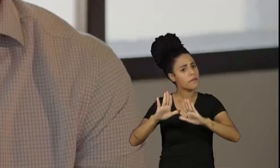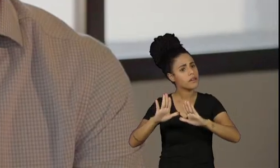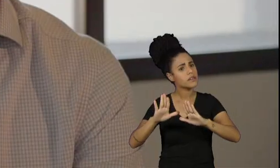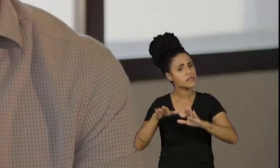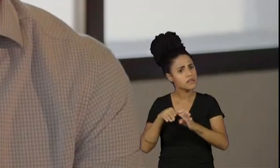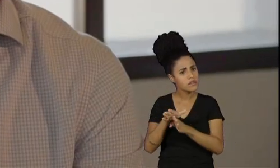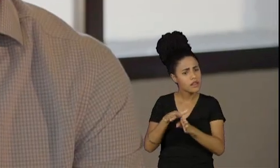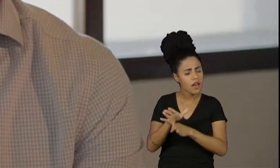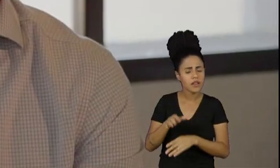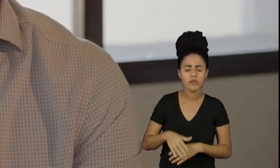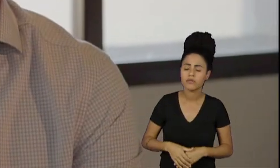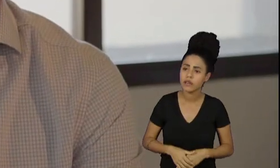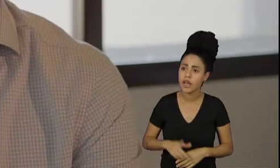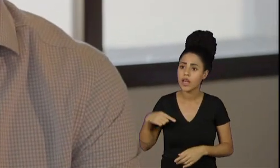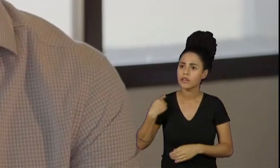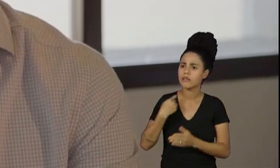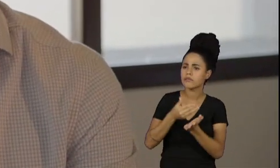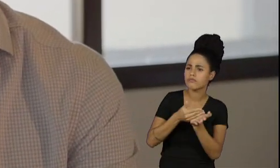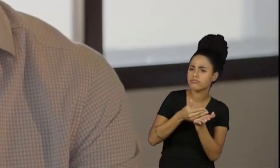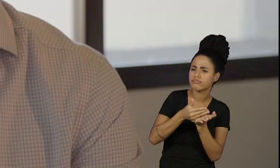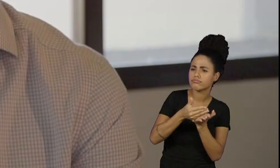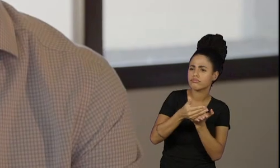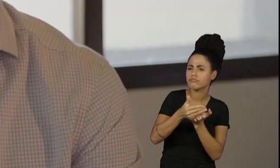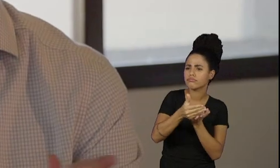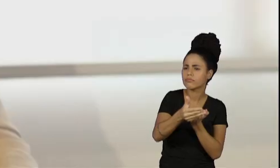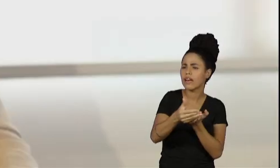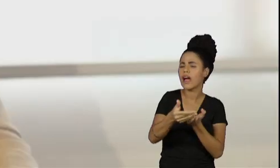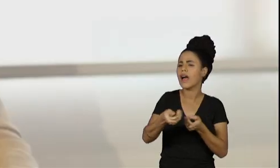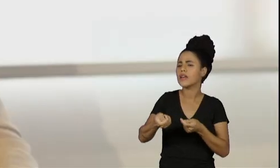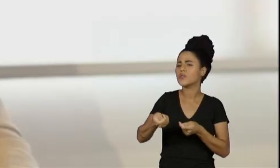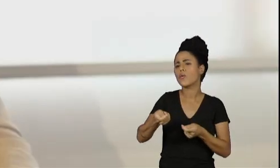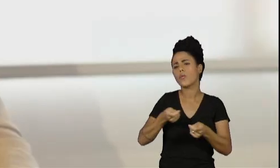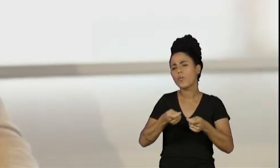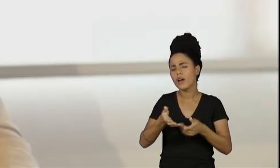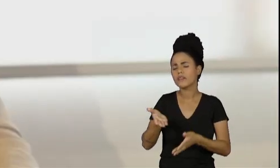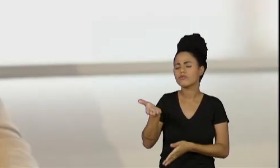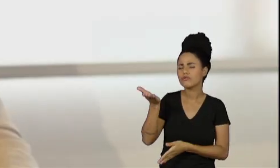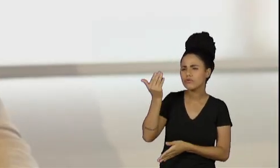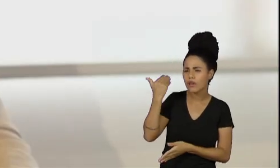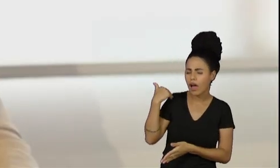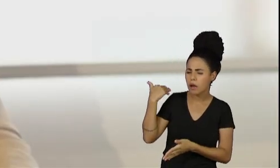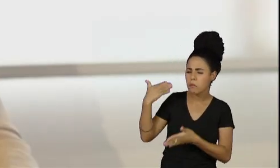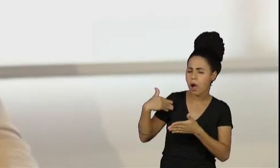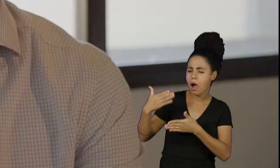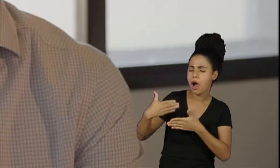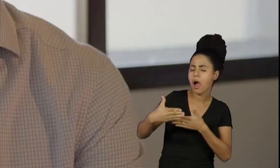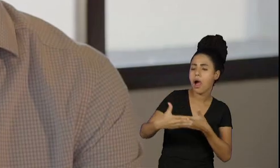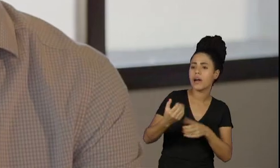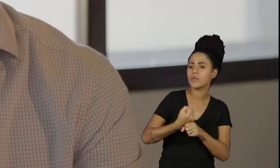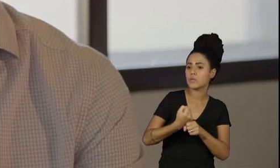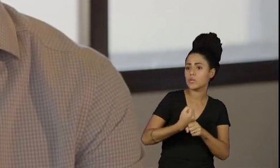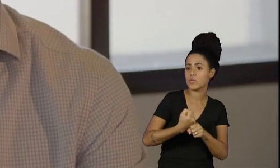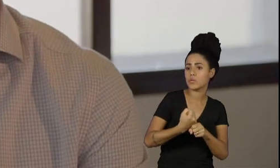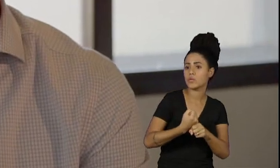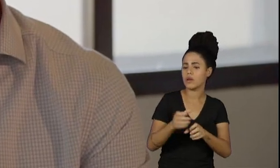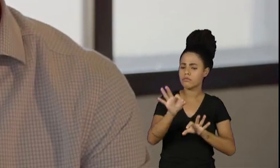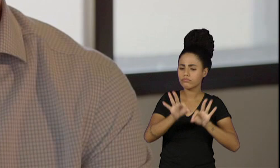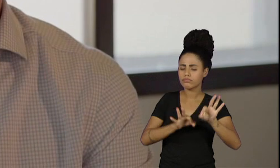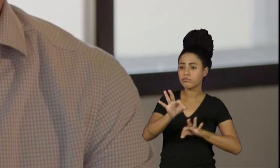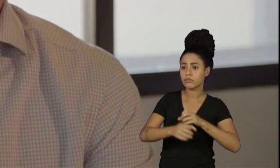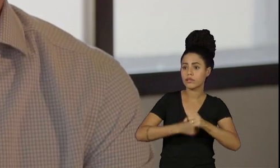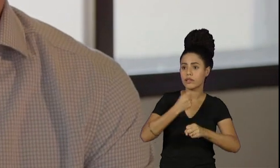A gente começou com essas iniciativas há bastante tempo, há muitos anos. A gente vem com programas estruturados desde